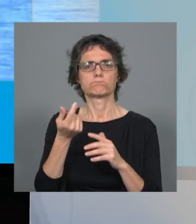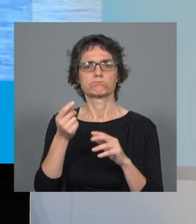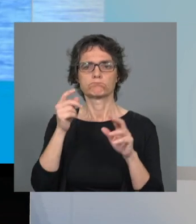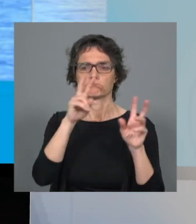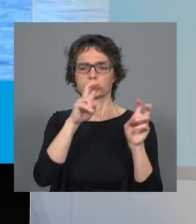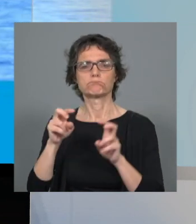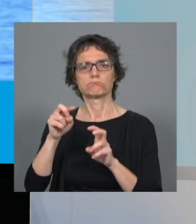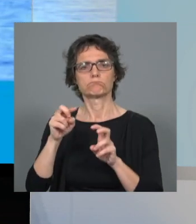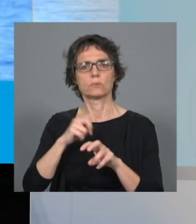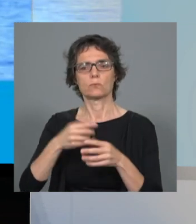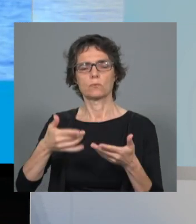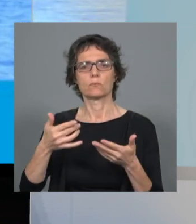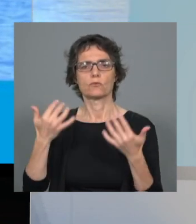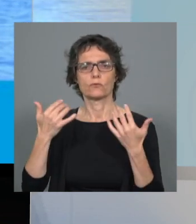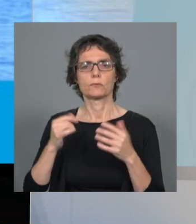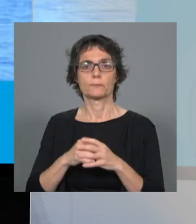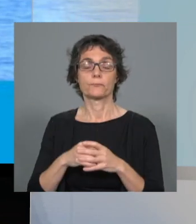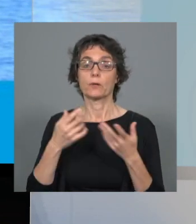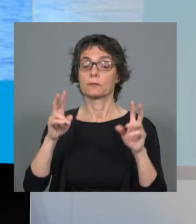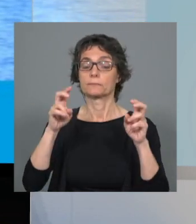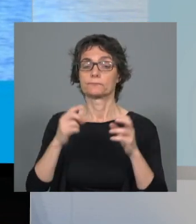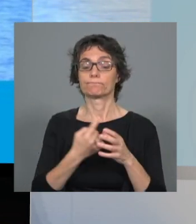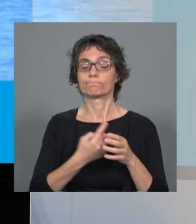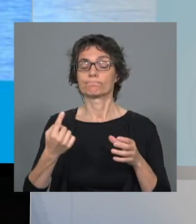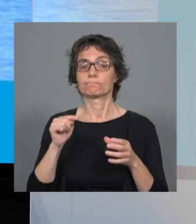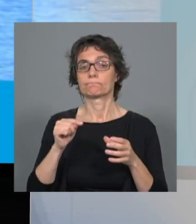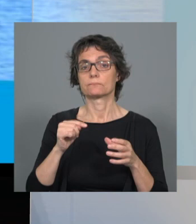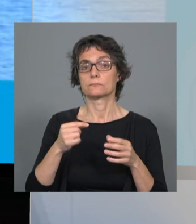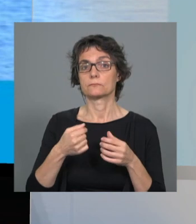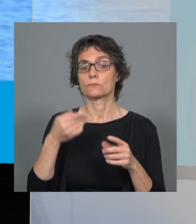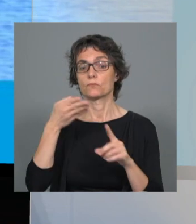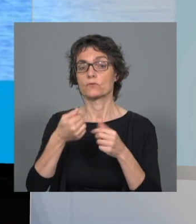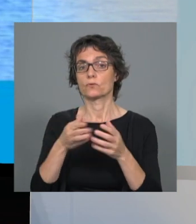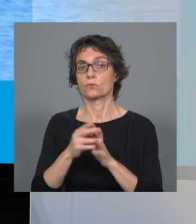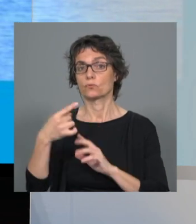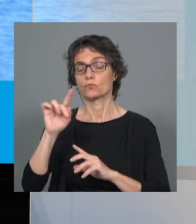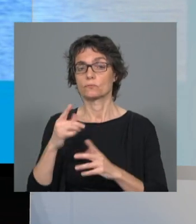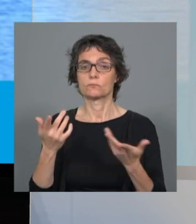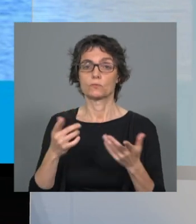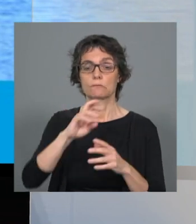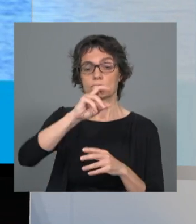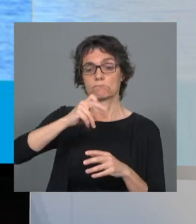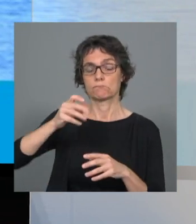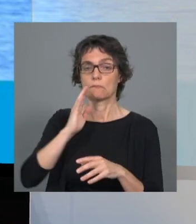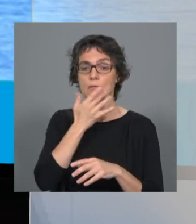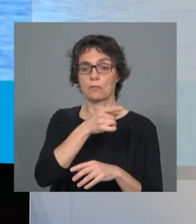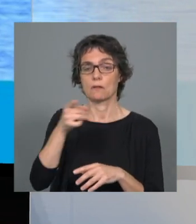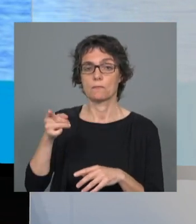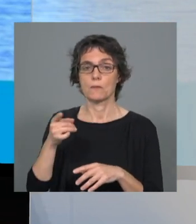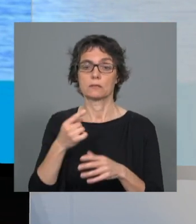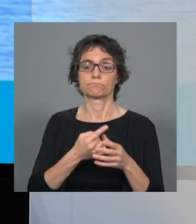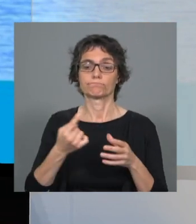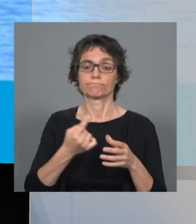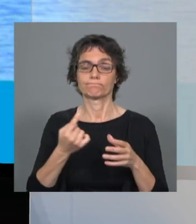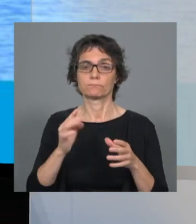atualidade. Agora o desconfinamento, que não será para todos, várias velocidades para o tão esperado regresso